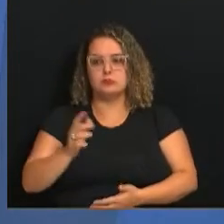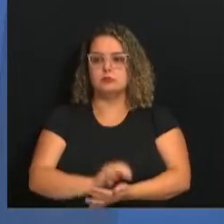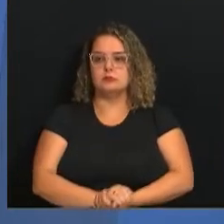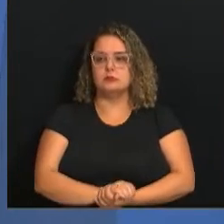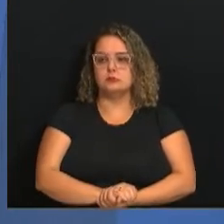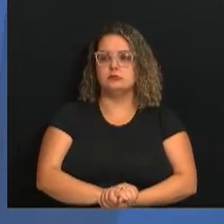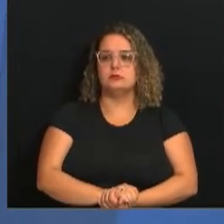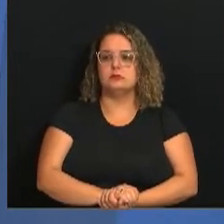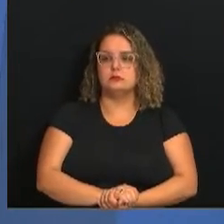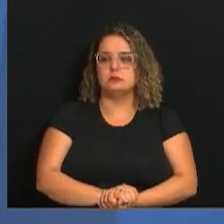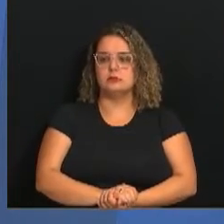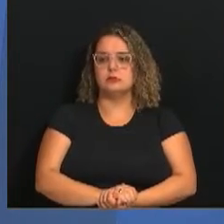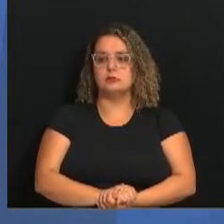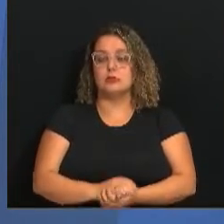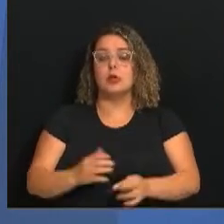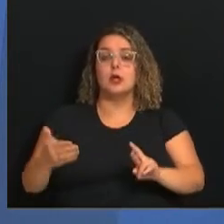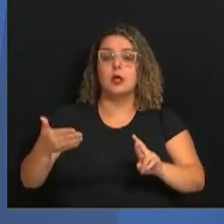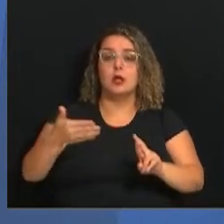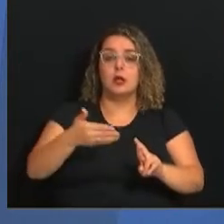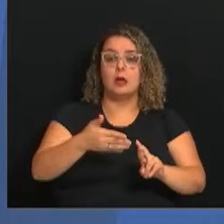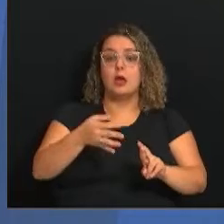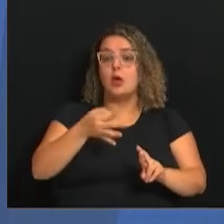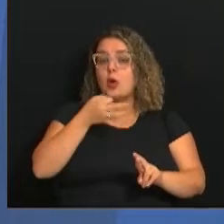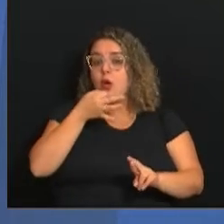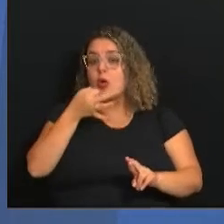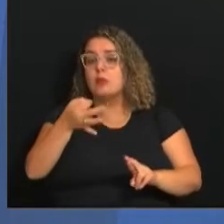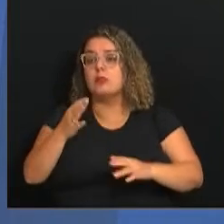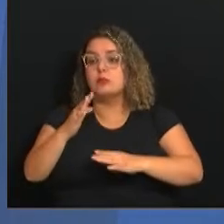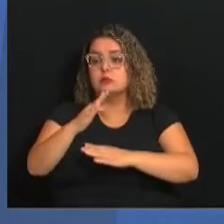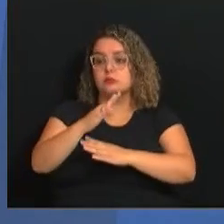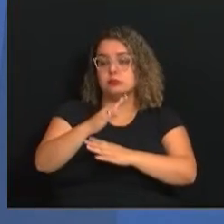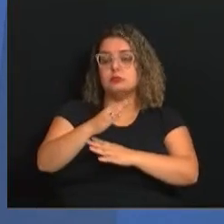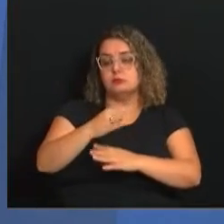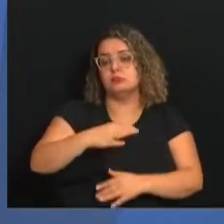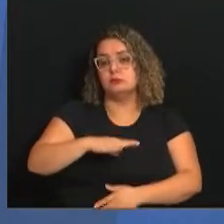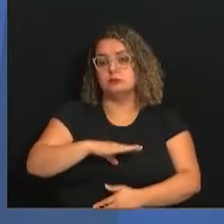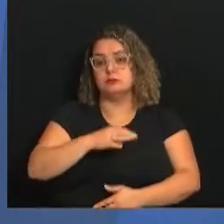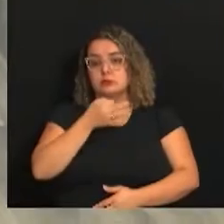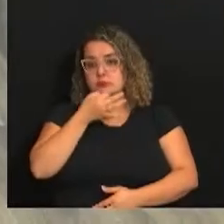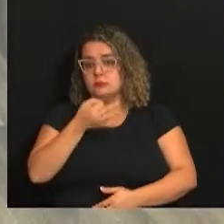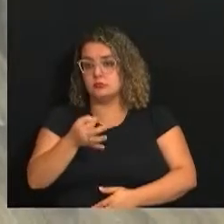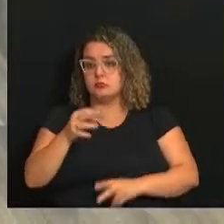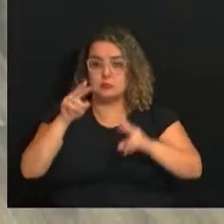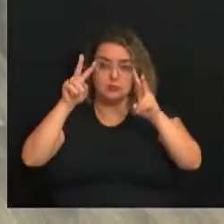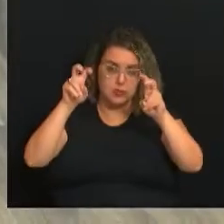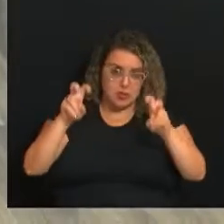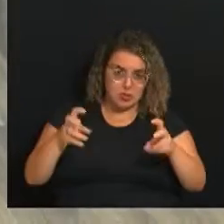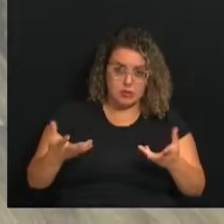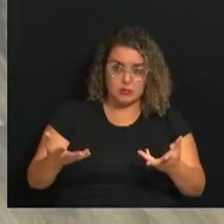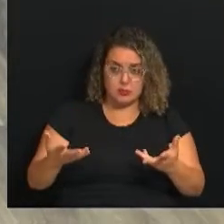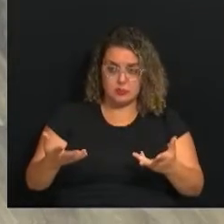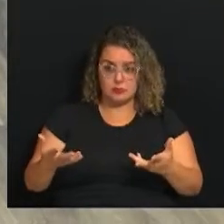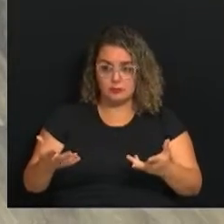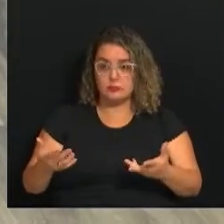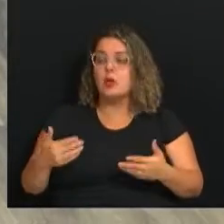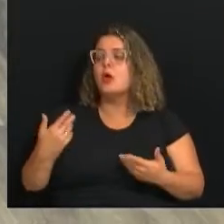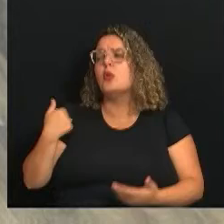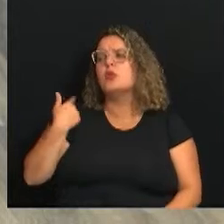tive nenhuma devolução, nenhuma tratativa contrária ao projeto. Pelo contrário, eu só ouvi elogios